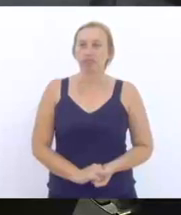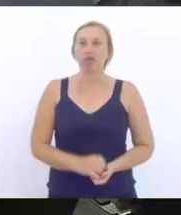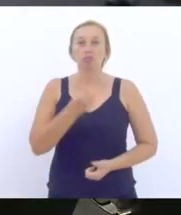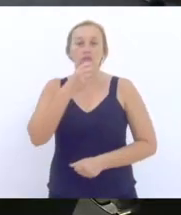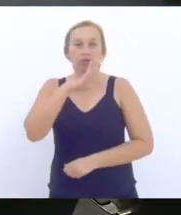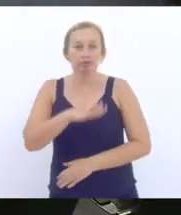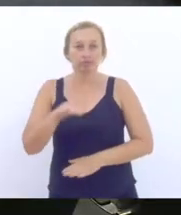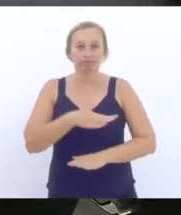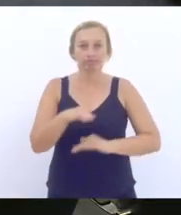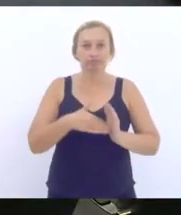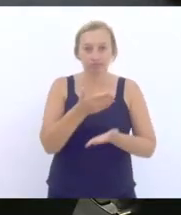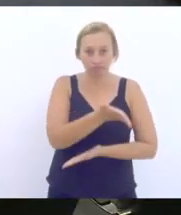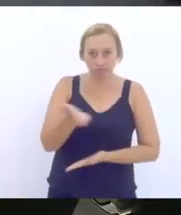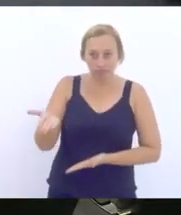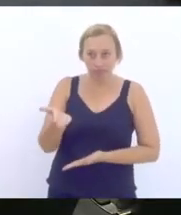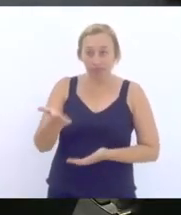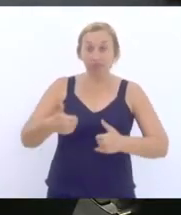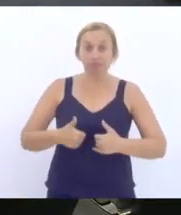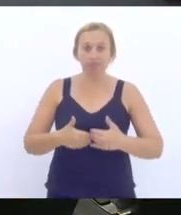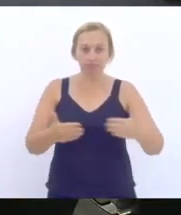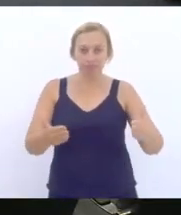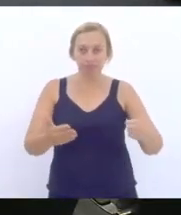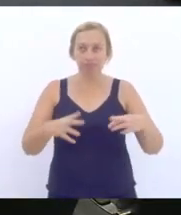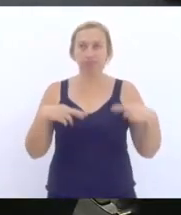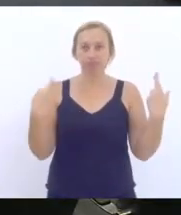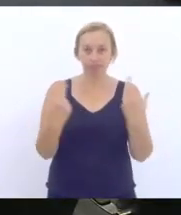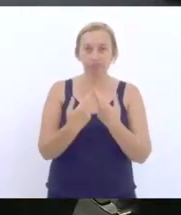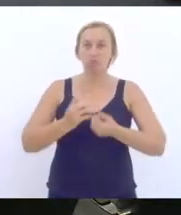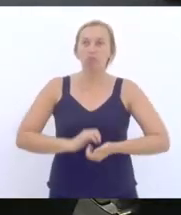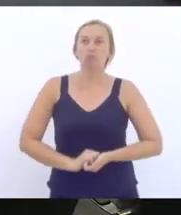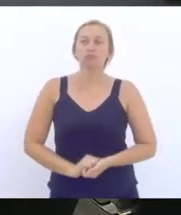Boa tarde a todas e todos. Está reaberta a sessão.